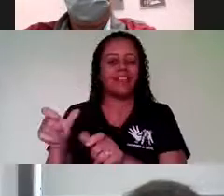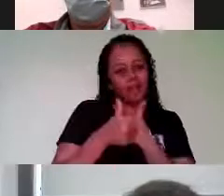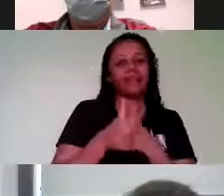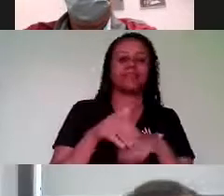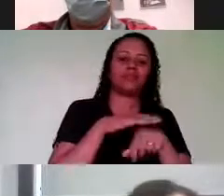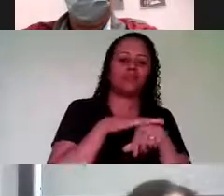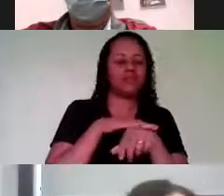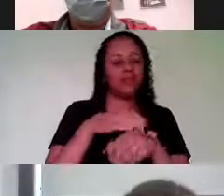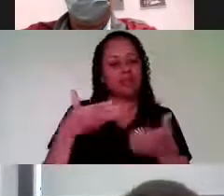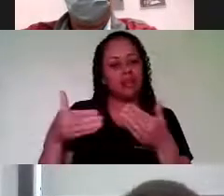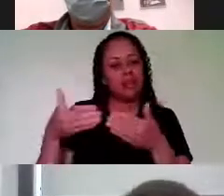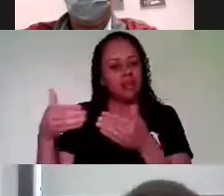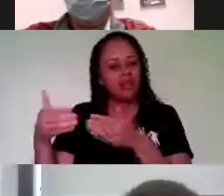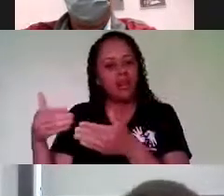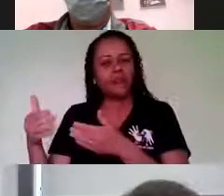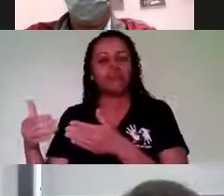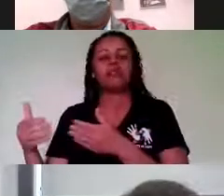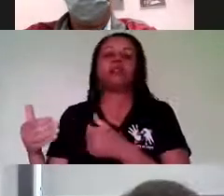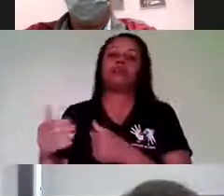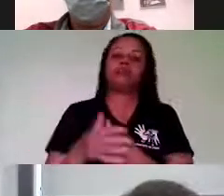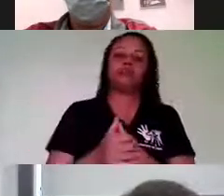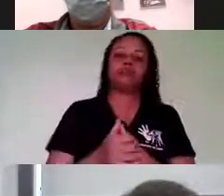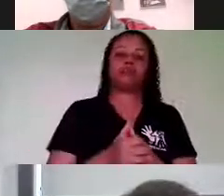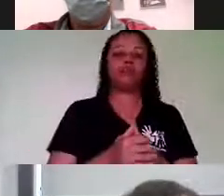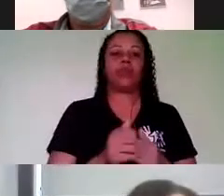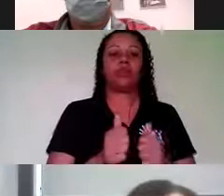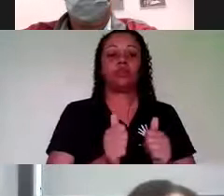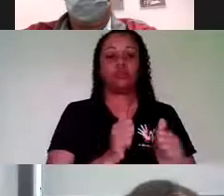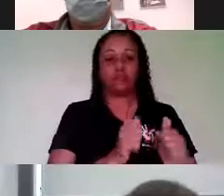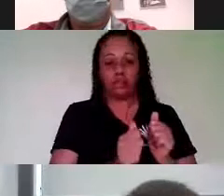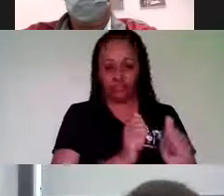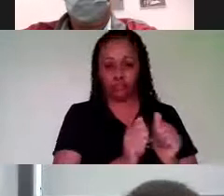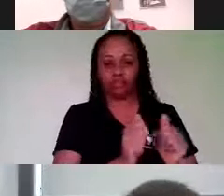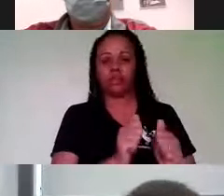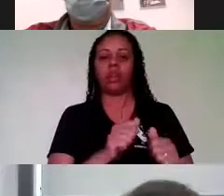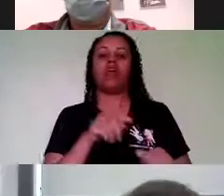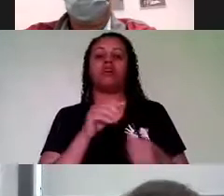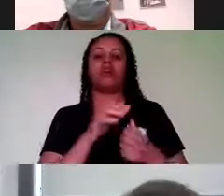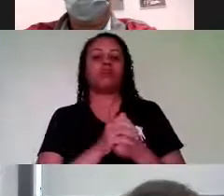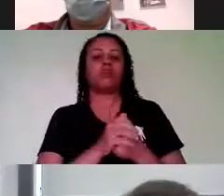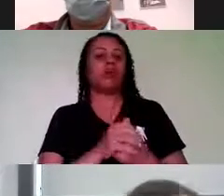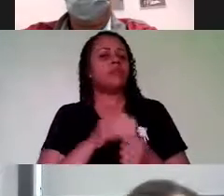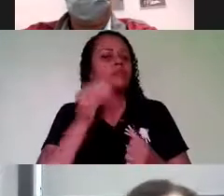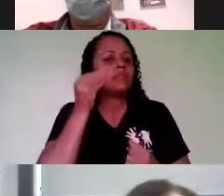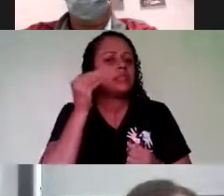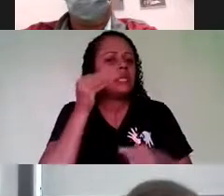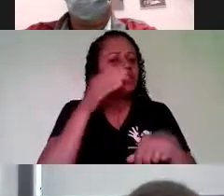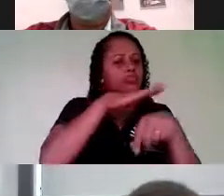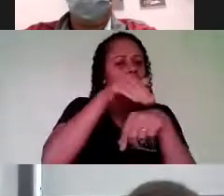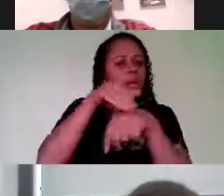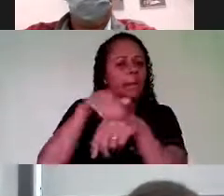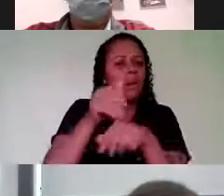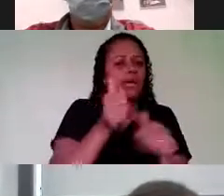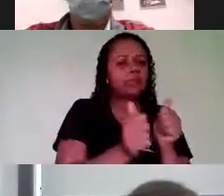né, com o Alex, com as pessoas mais próximas dos sindicatos. Então, falar, gente, vamos tentar chamar sindicatos a partir de